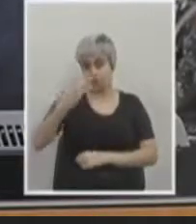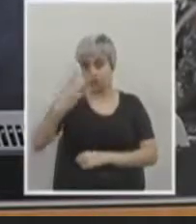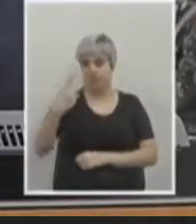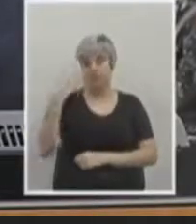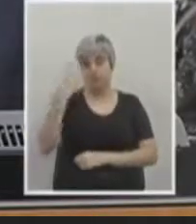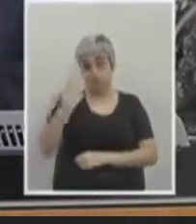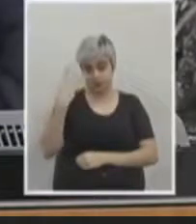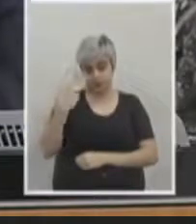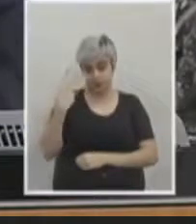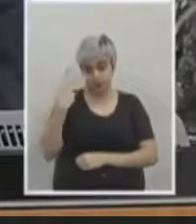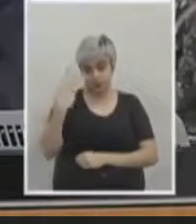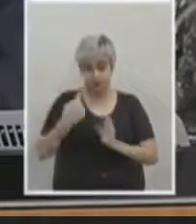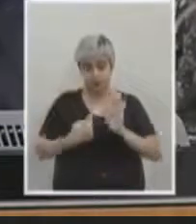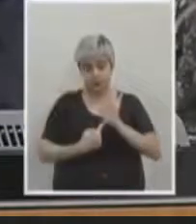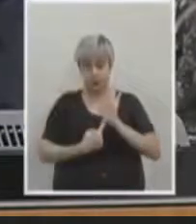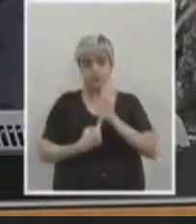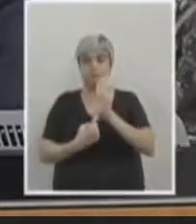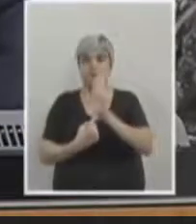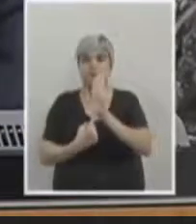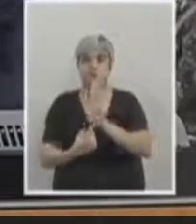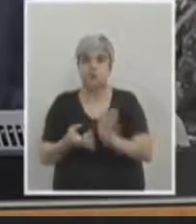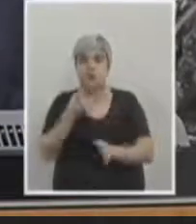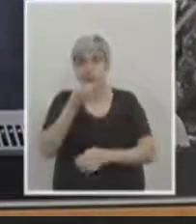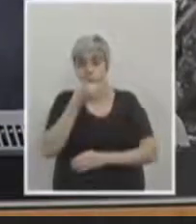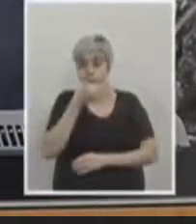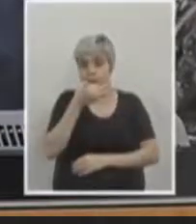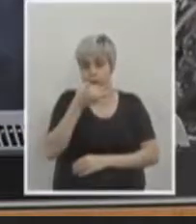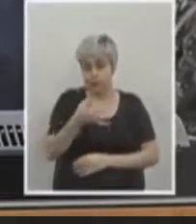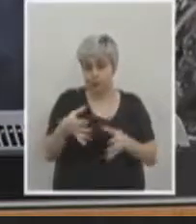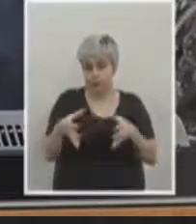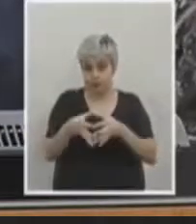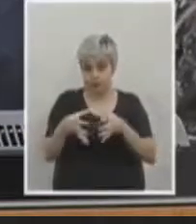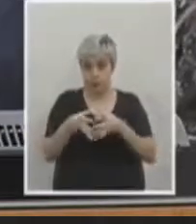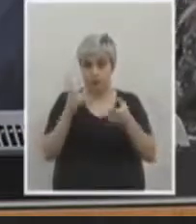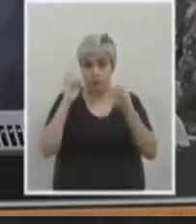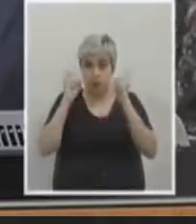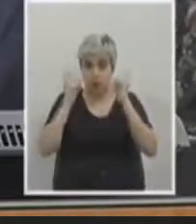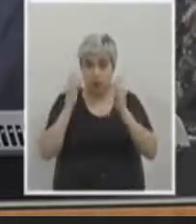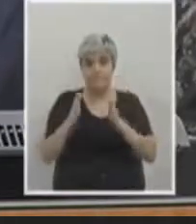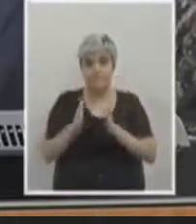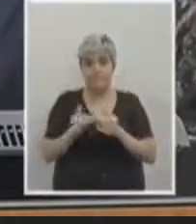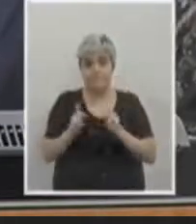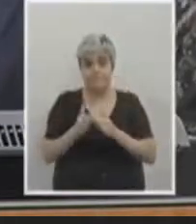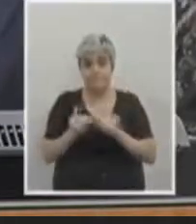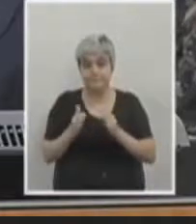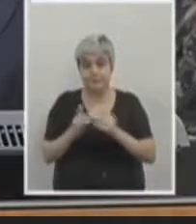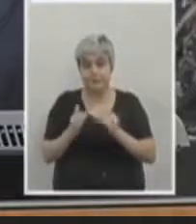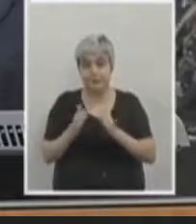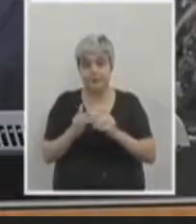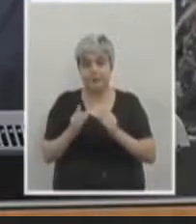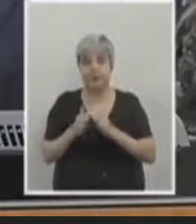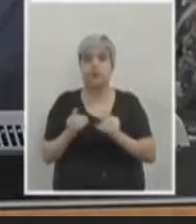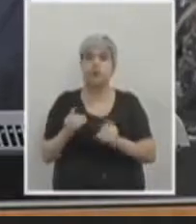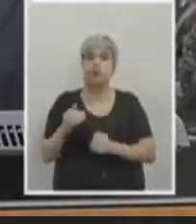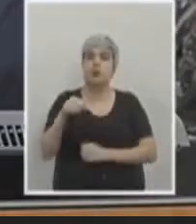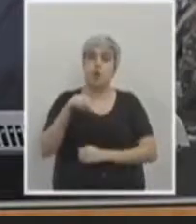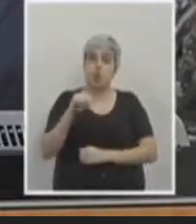deputados apresentaram requerimentos à Comissão de Educação pedindo a revogação da nota técnica